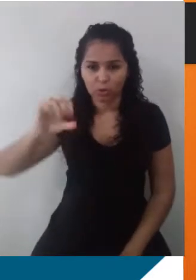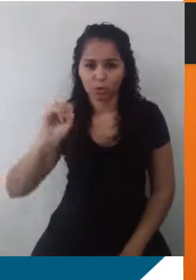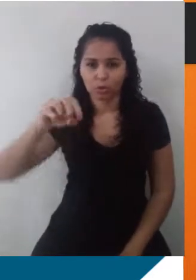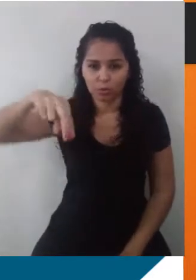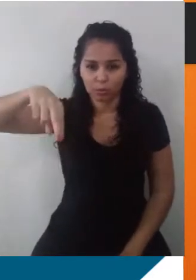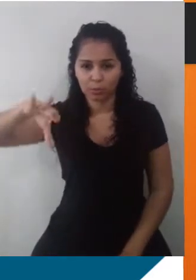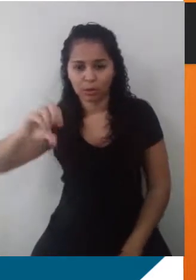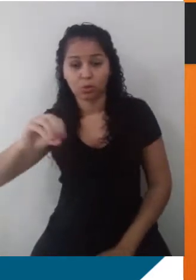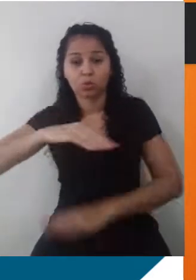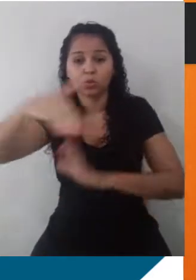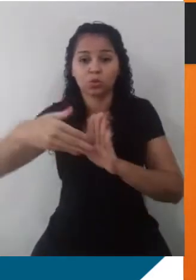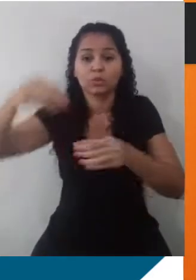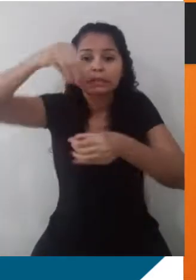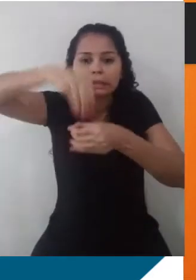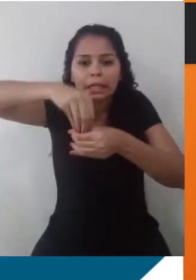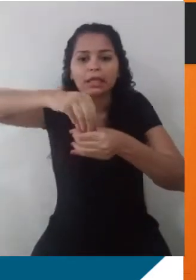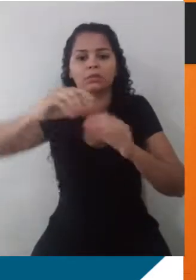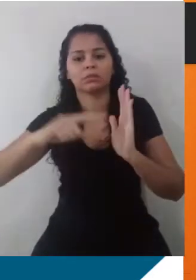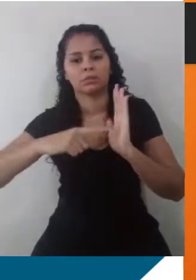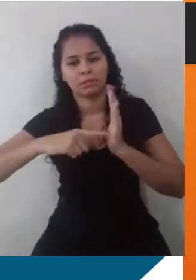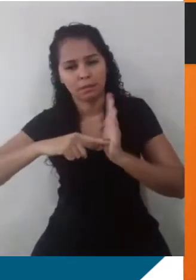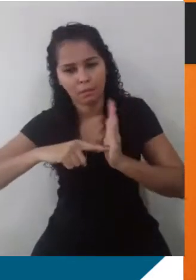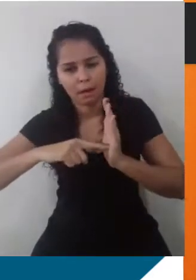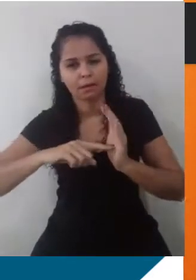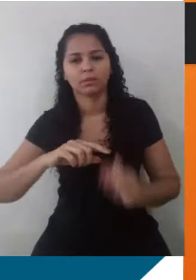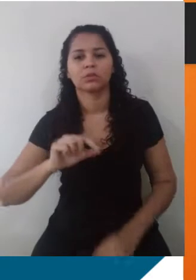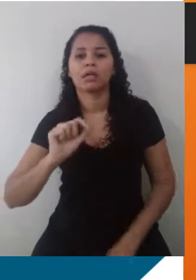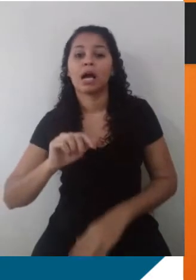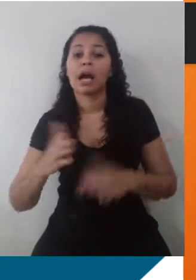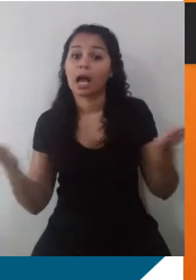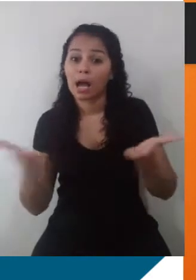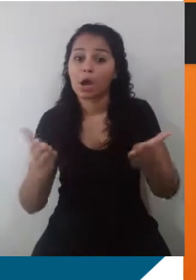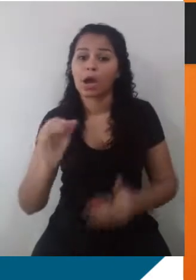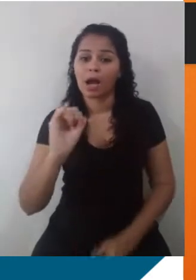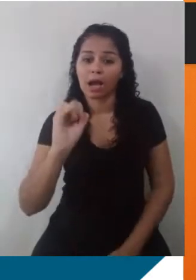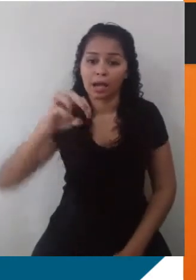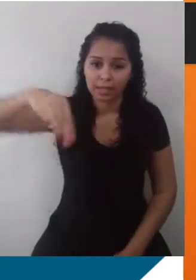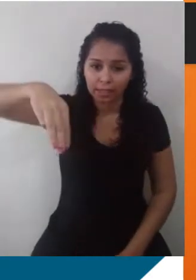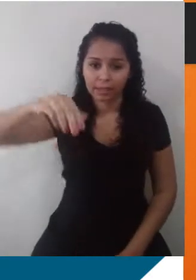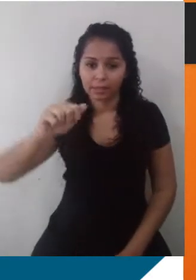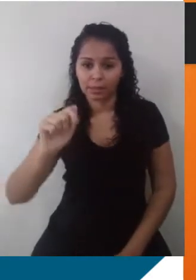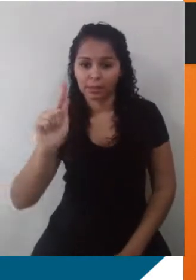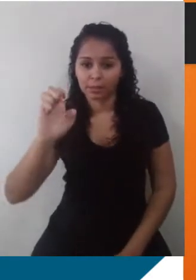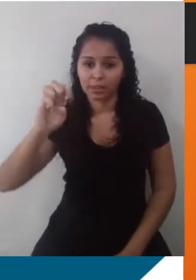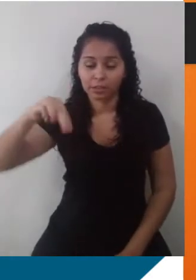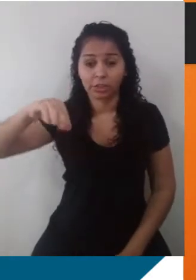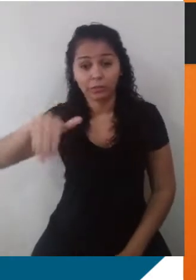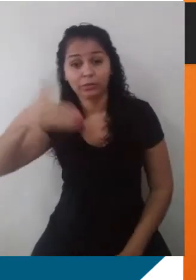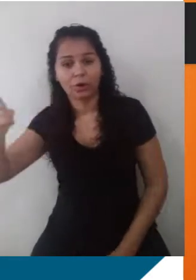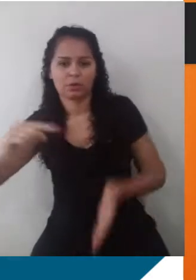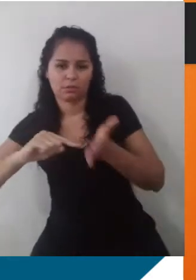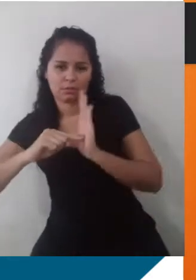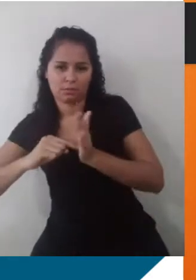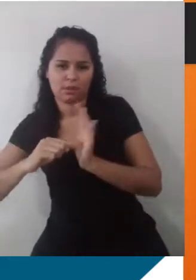você vai jogar dentro dessa máquina, e a imagem é o conjunto de todos os valores que vão sair dessa máquina. De modo que a